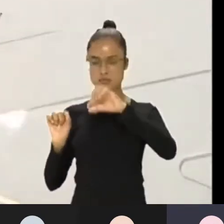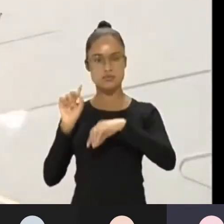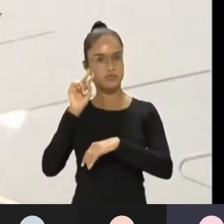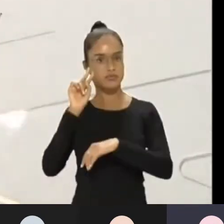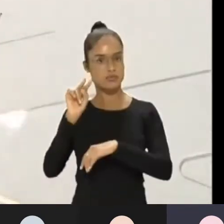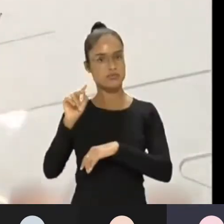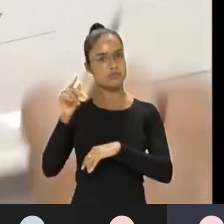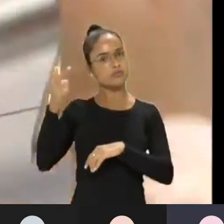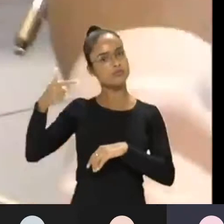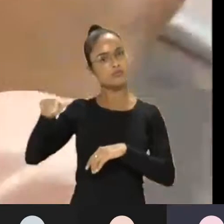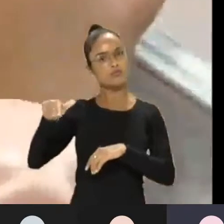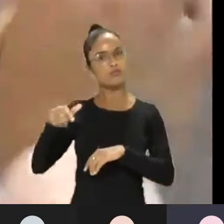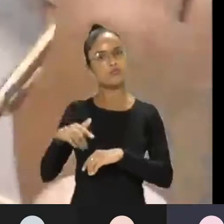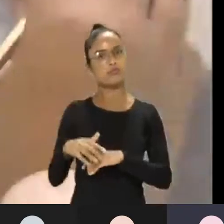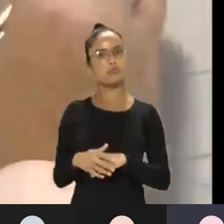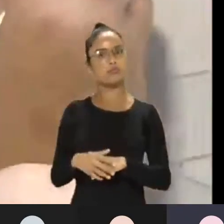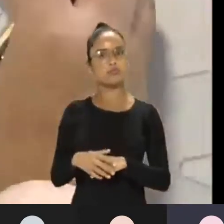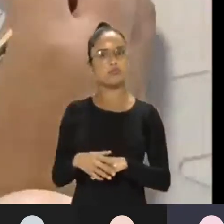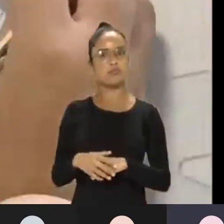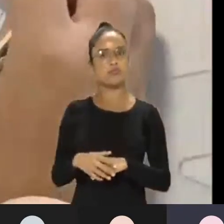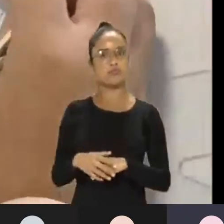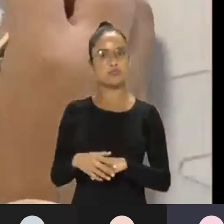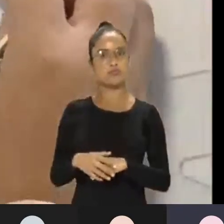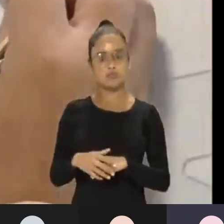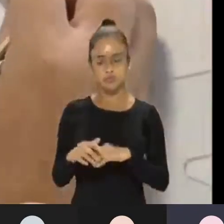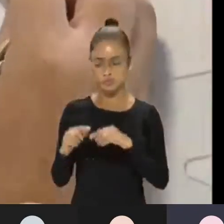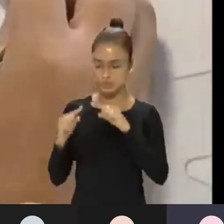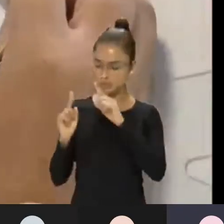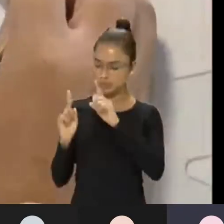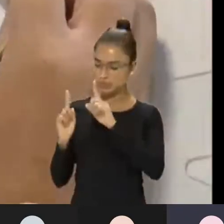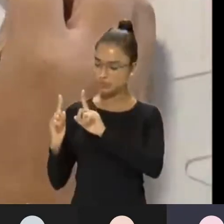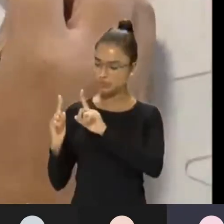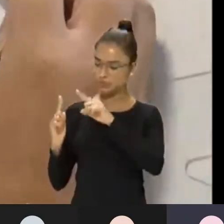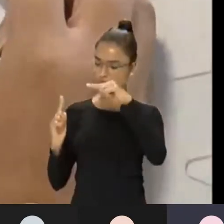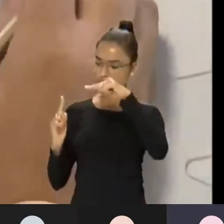com outro instrumento. Então, eu venho aqui.